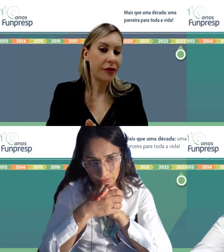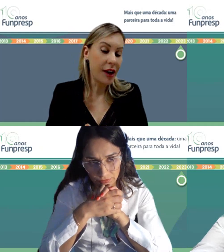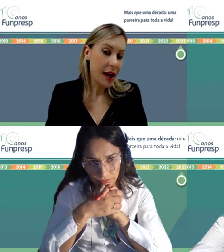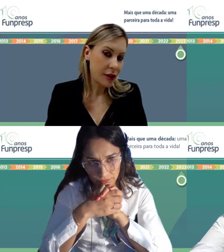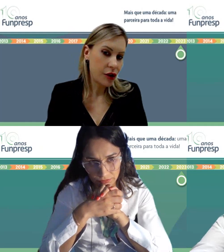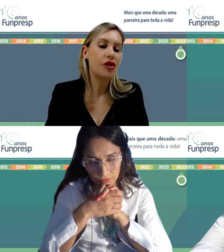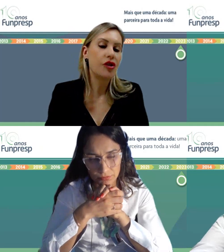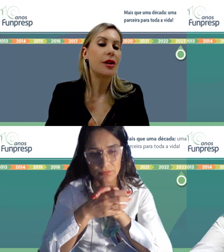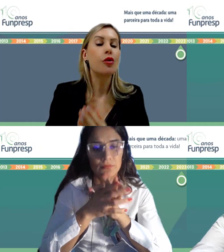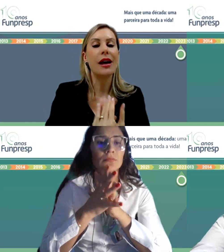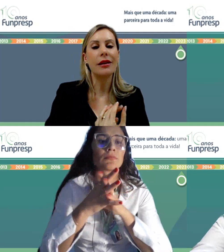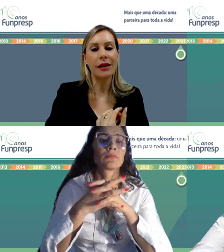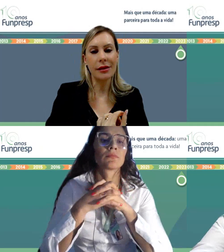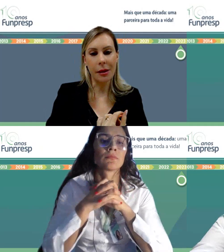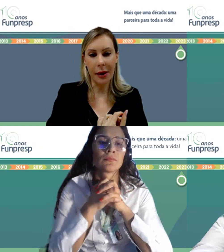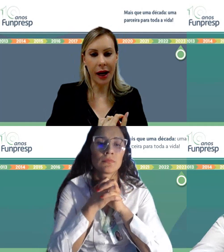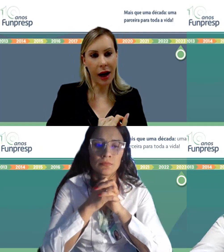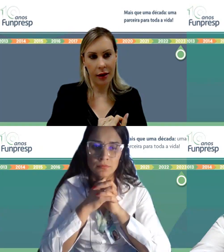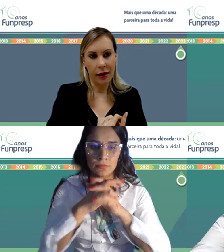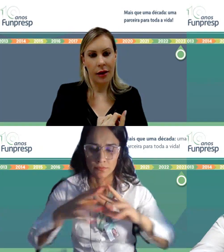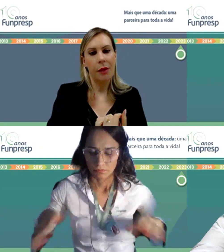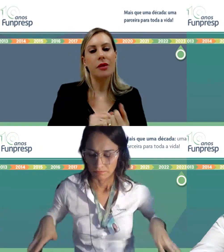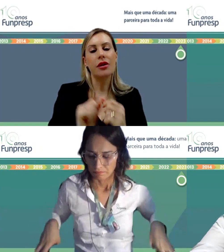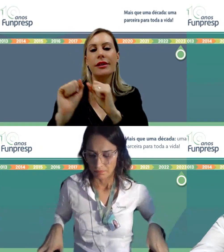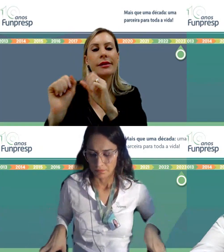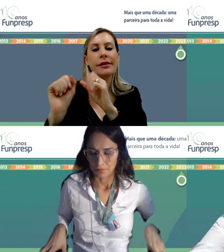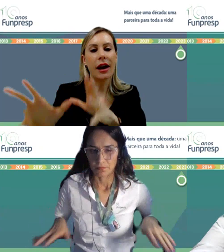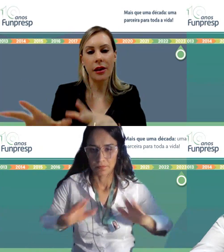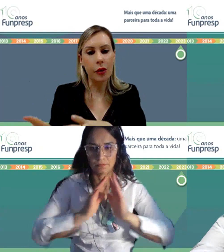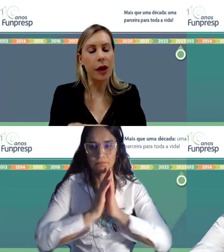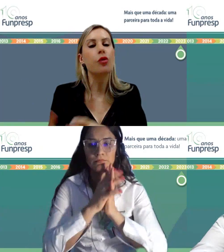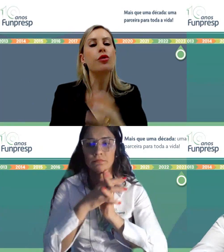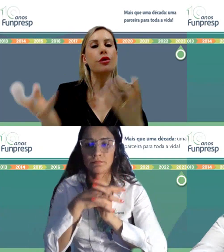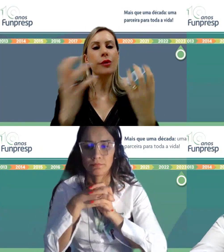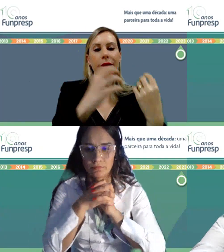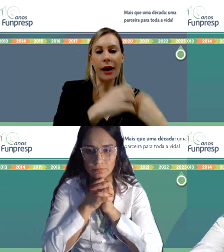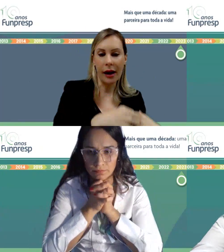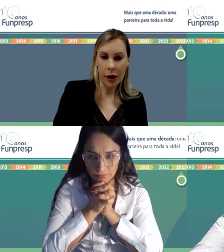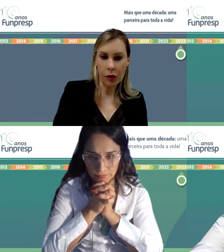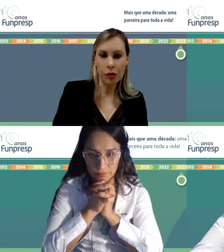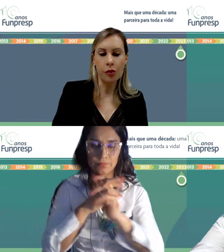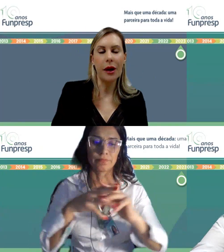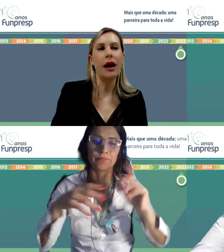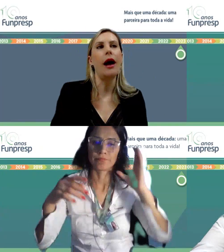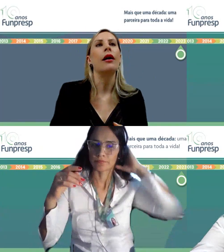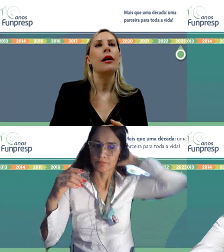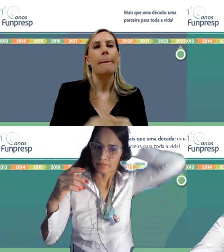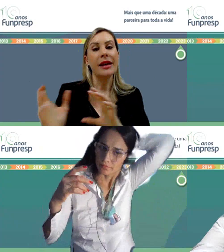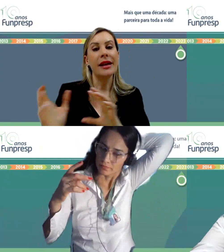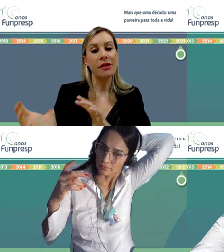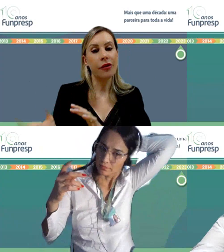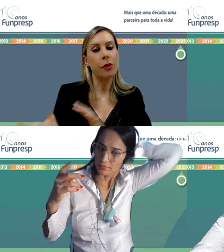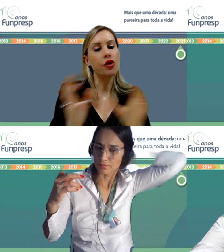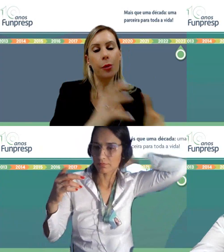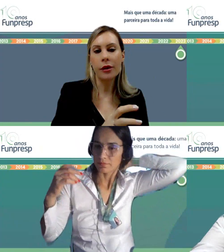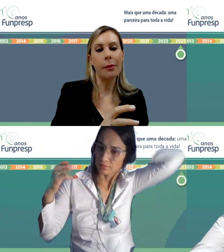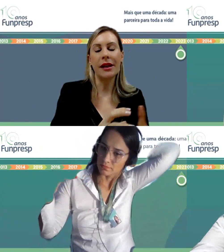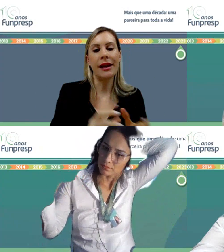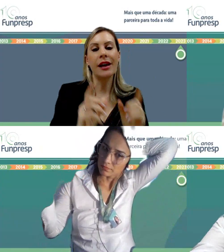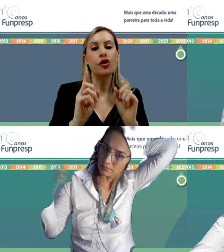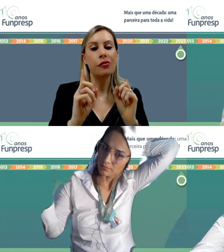é diferente, a gente não consegue trazer para cá, a menos que você saque o recurso e traga o recurso para cá. Mas em forma